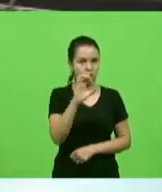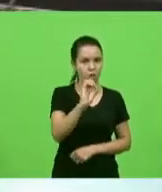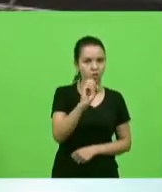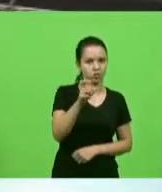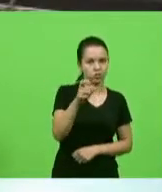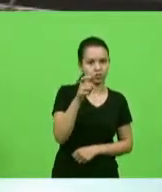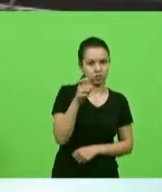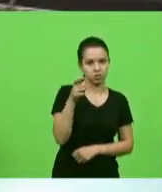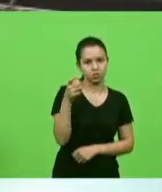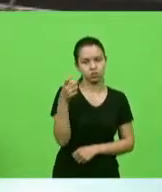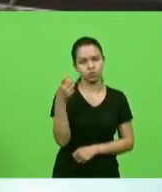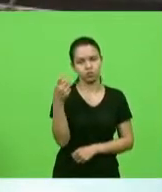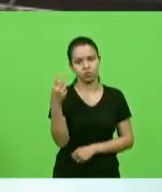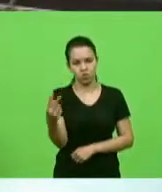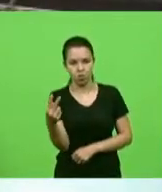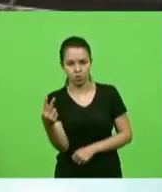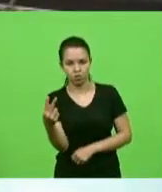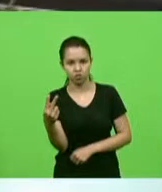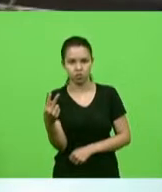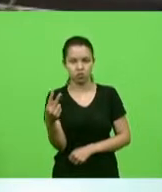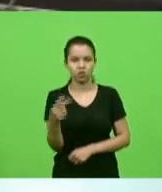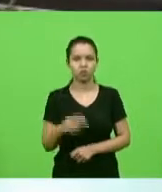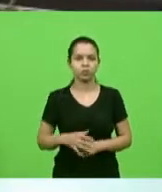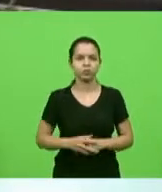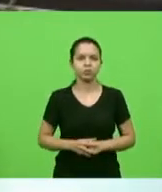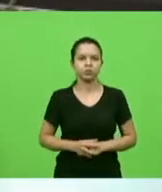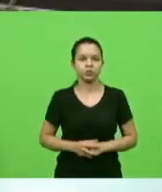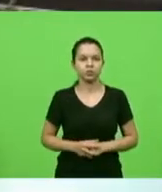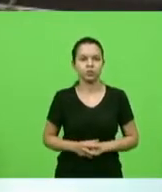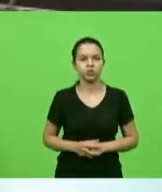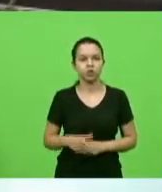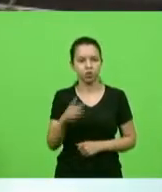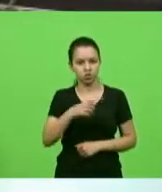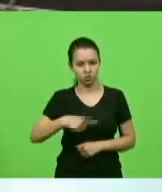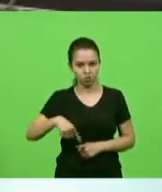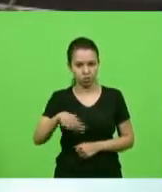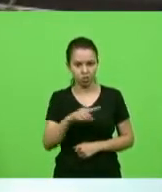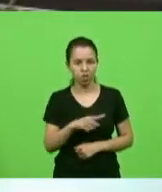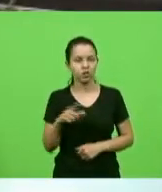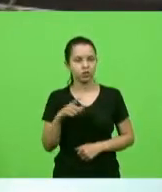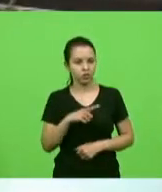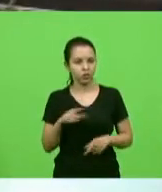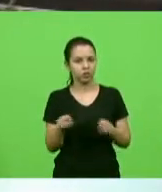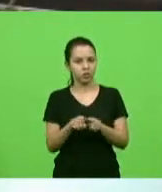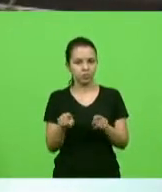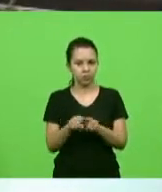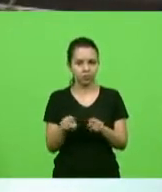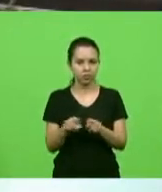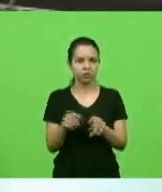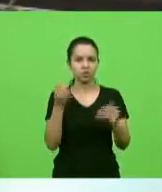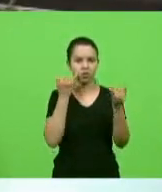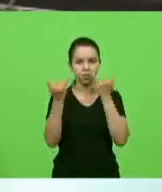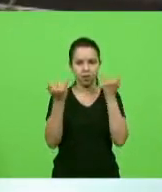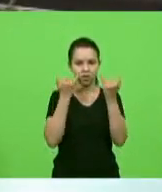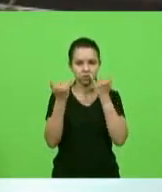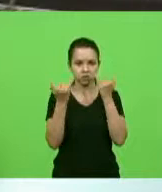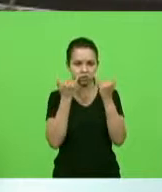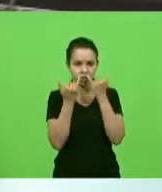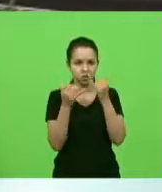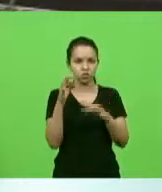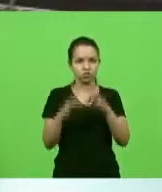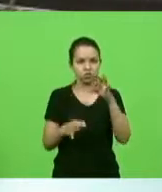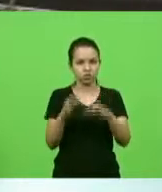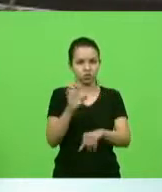Oxigênio 2. Também levamos em consideração a ação da Justiça do Estado, que no dia 25 de